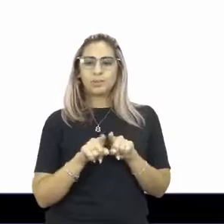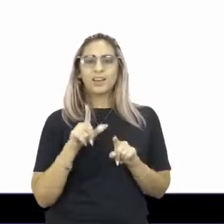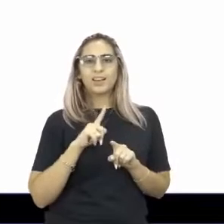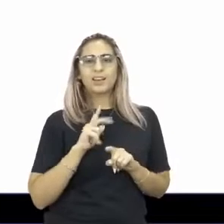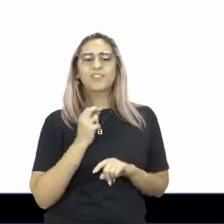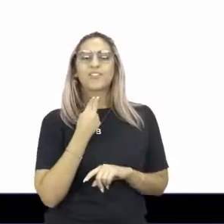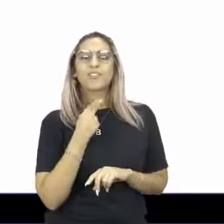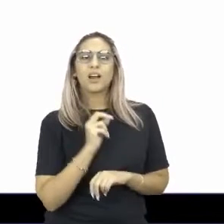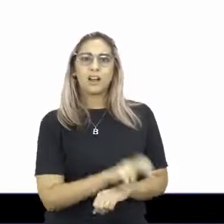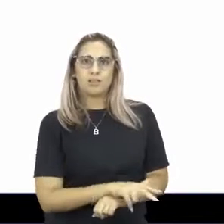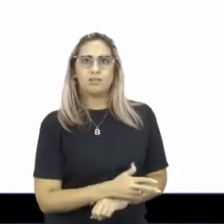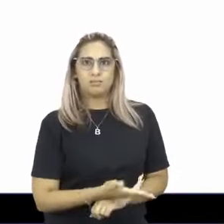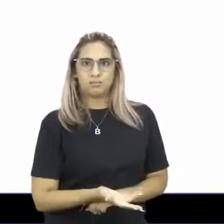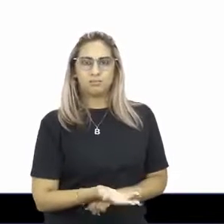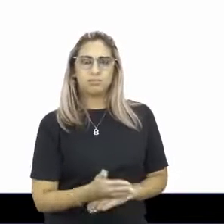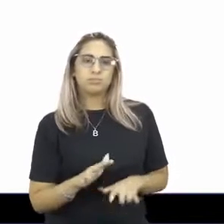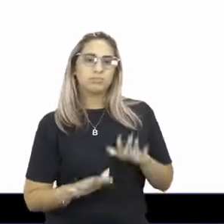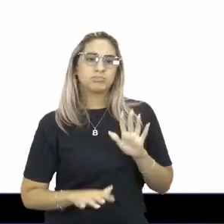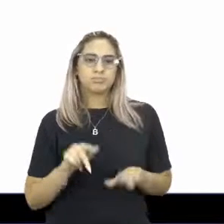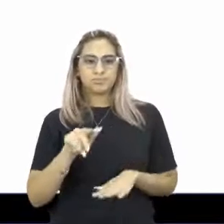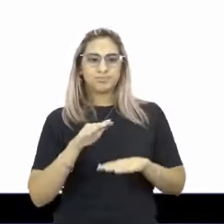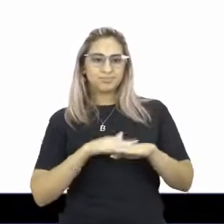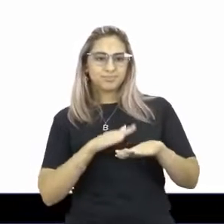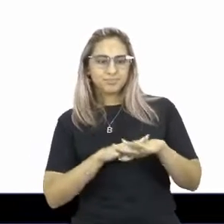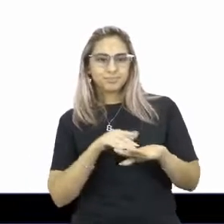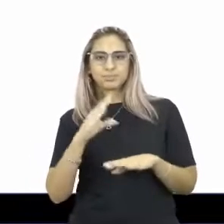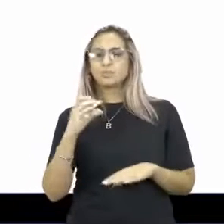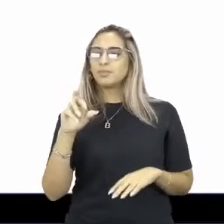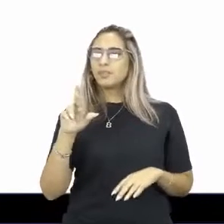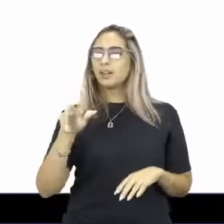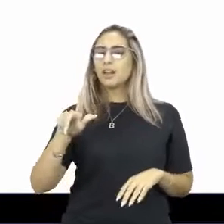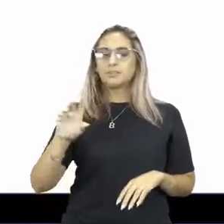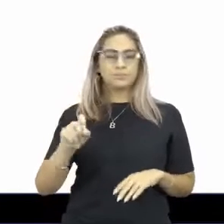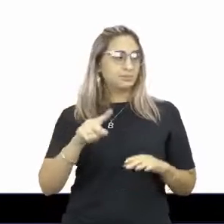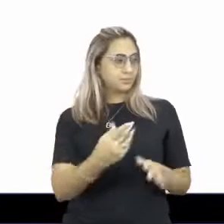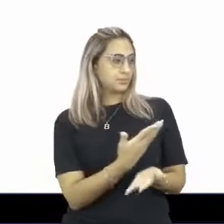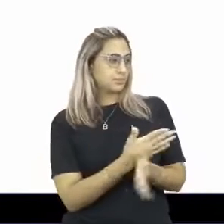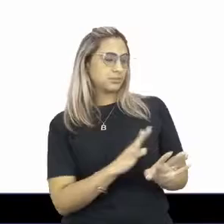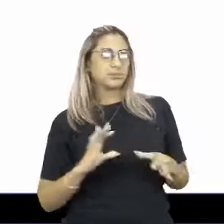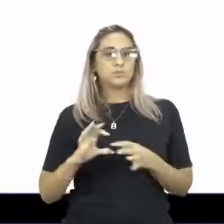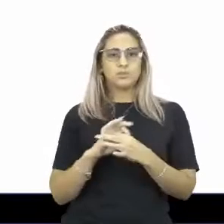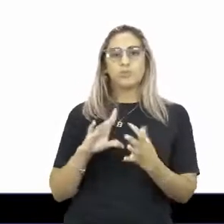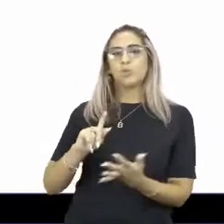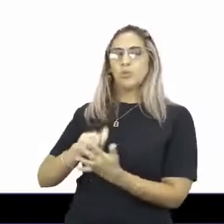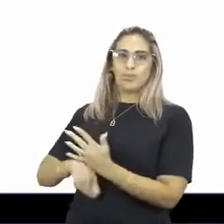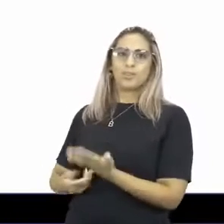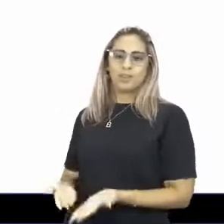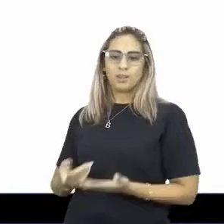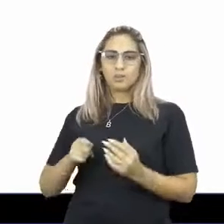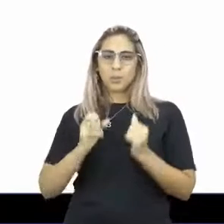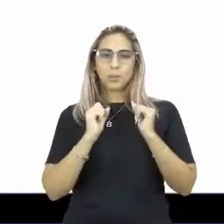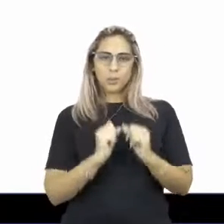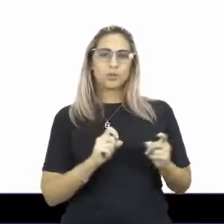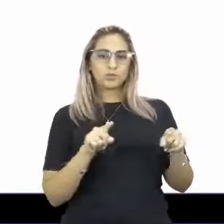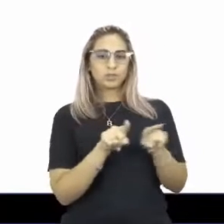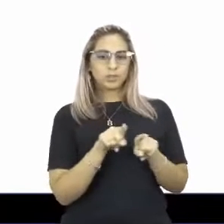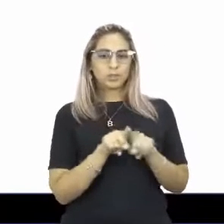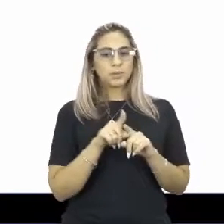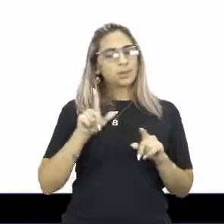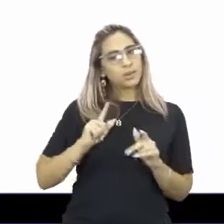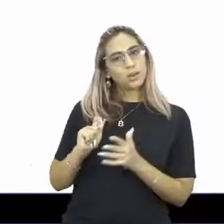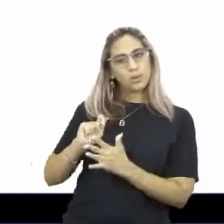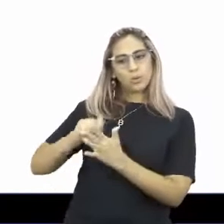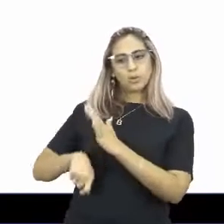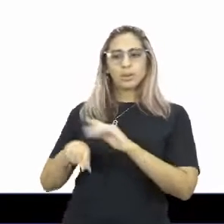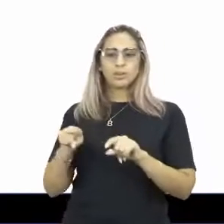cargo. Ou, de repente, você foi chamado para o cargo e encerrar o vínculo em contrato. Você pode sim, tá bom, ter o